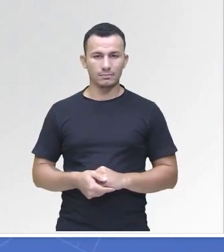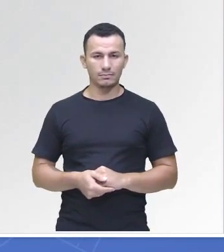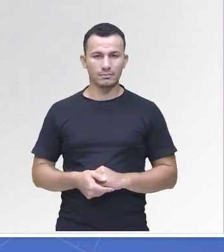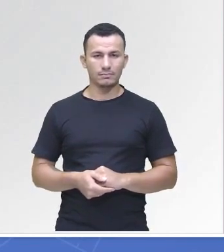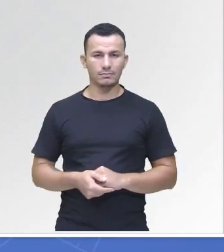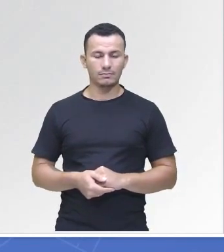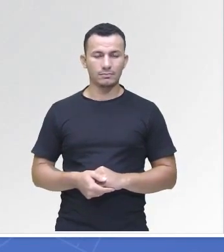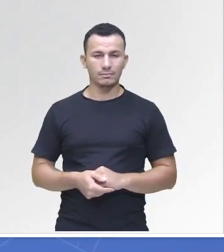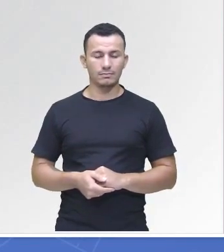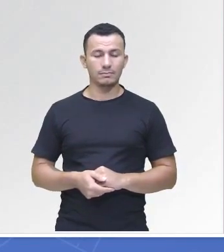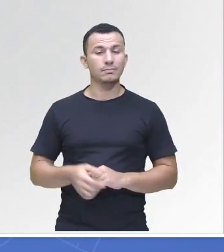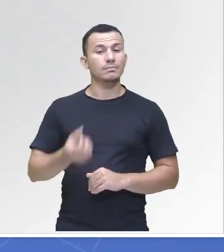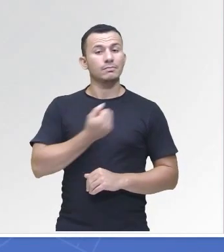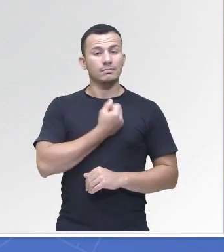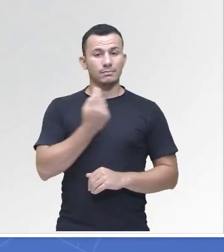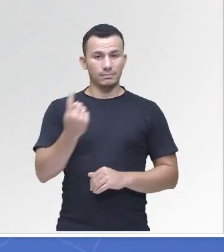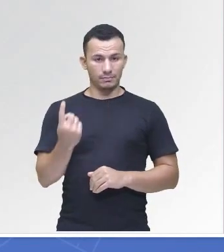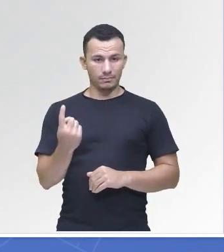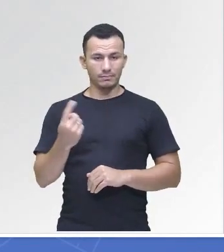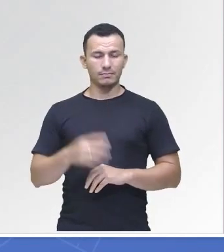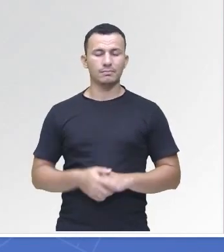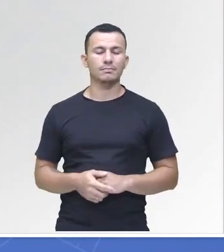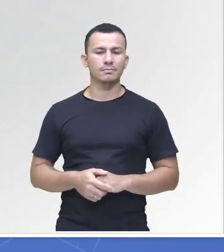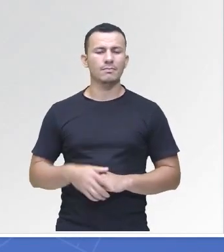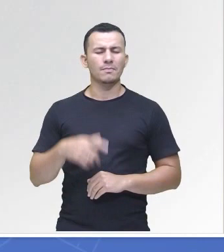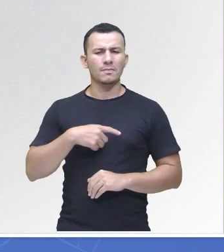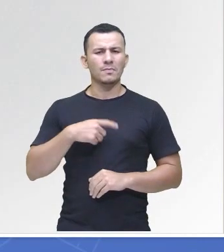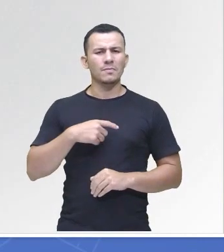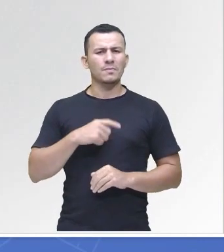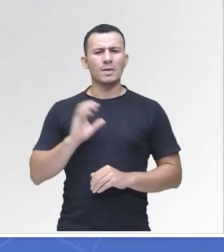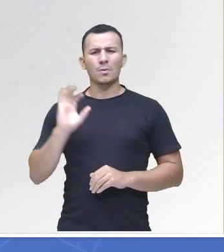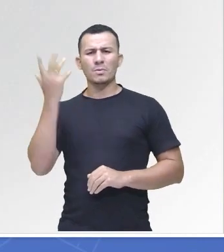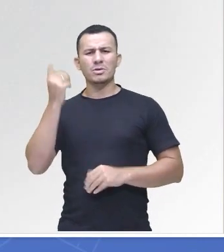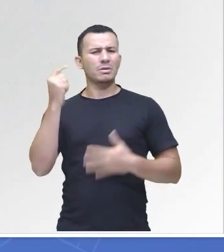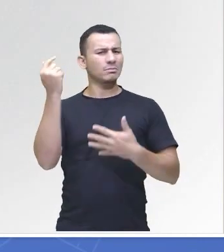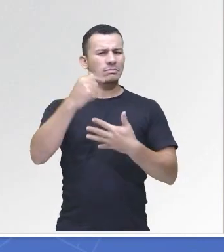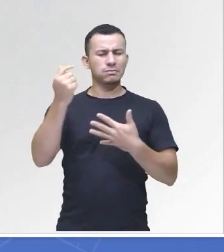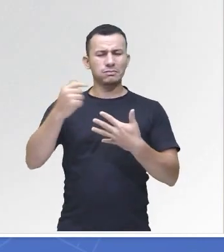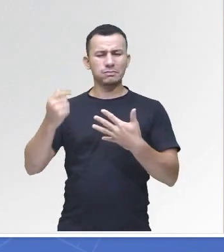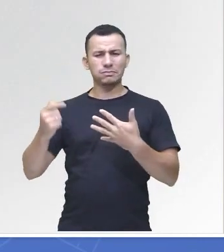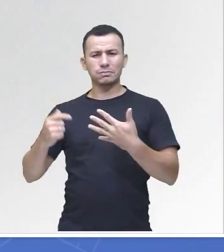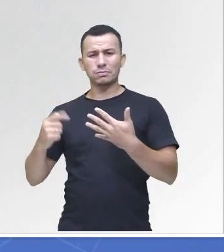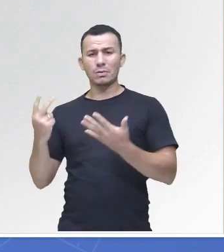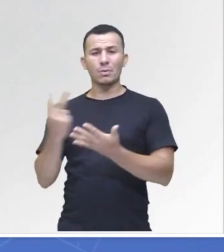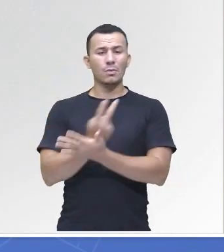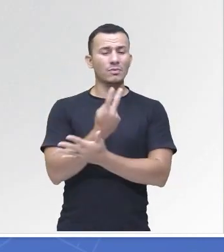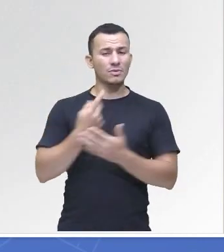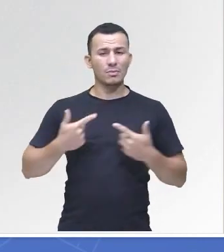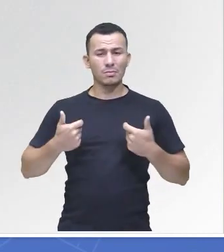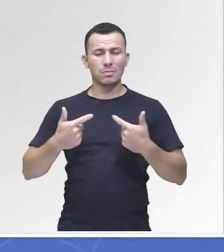Vamos aí à nossa primeira questão. Dentre os fatores que conduziram à Primeira Guerra Mundial,